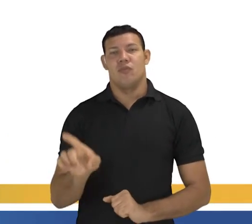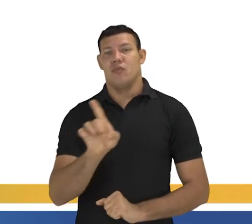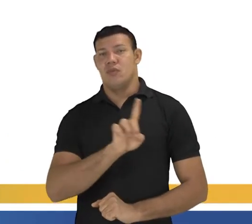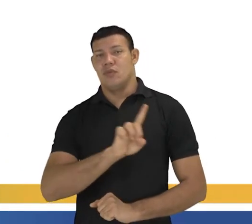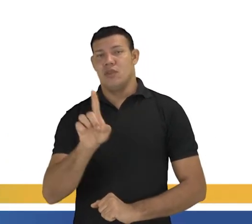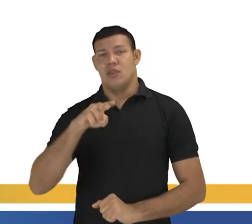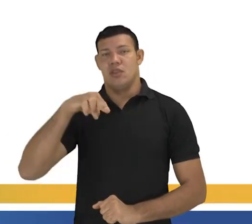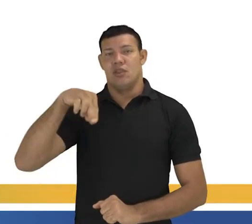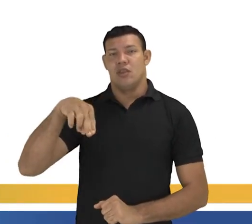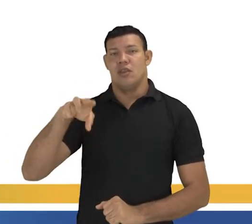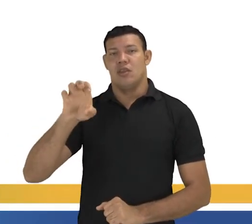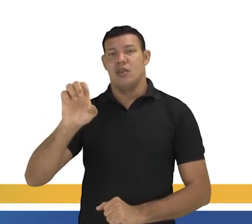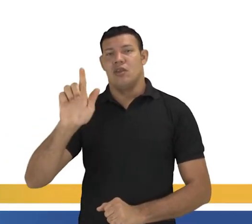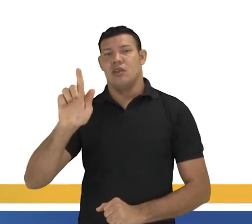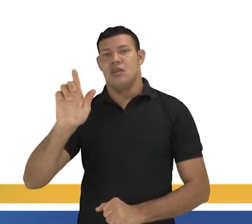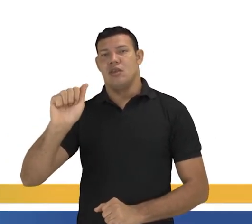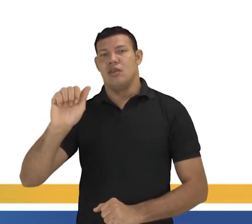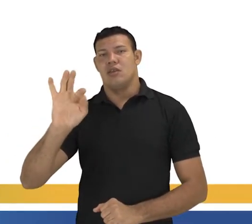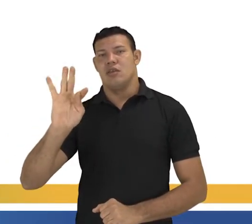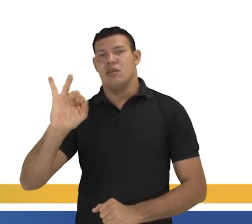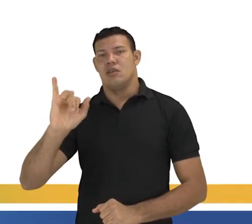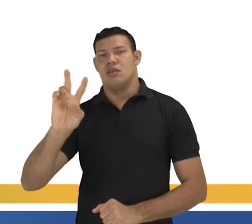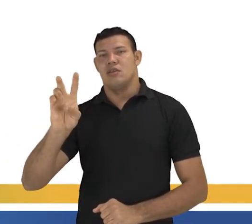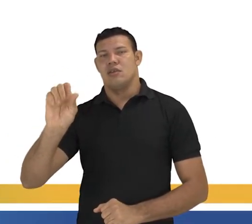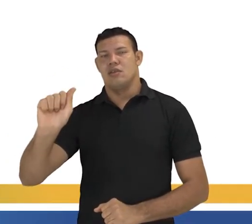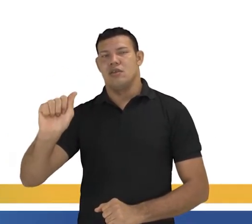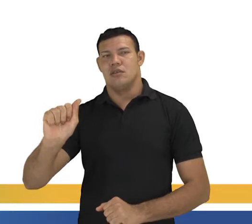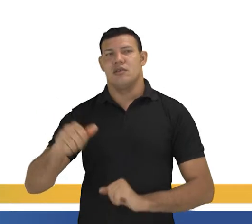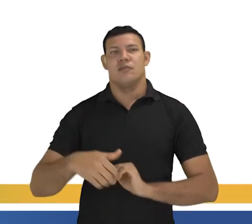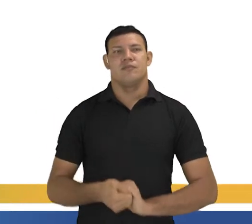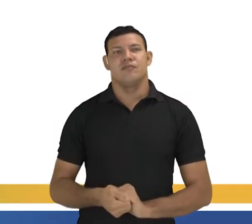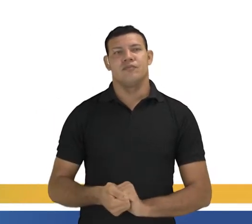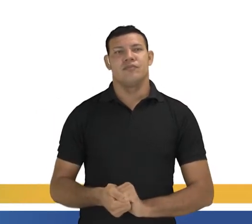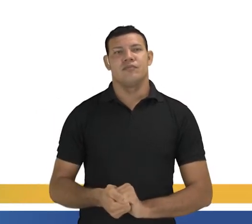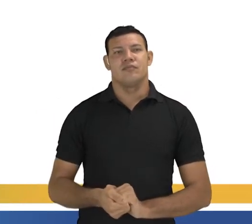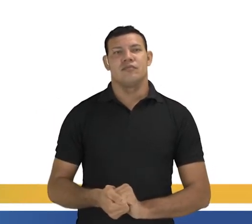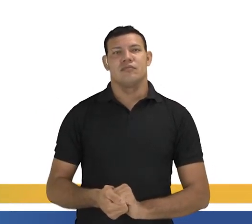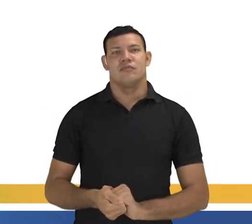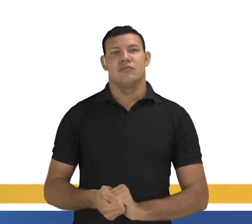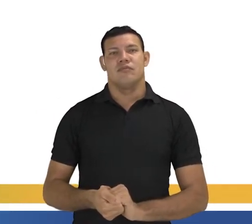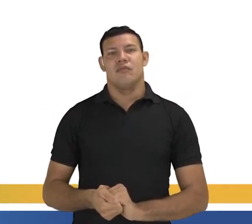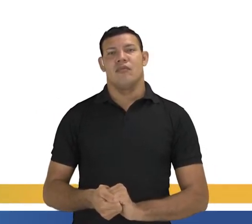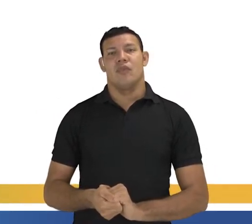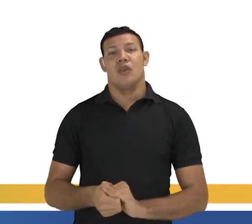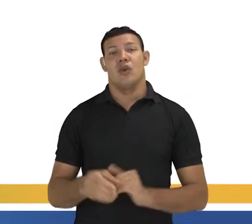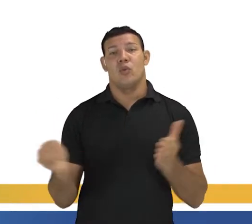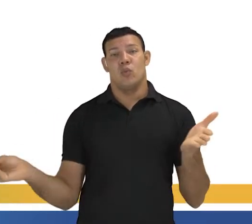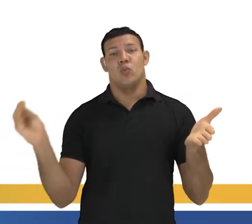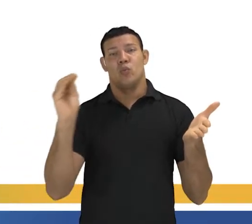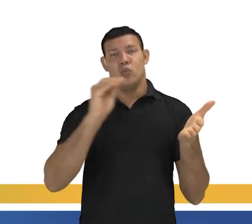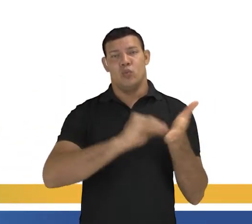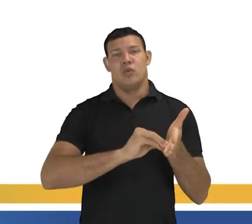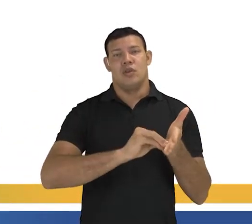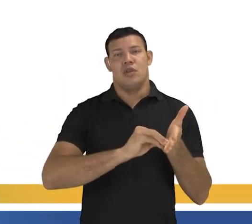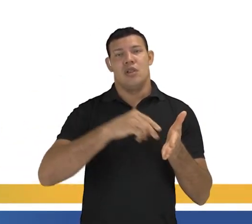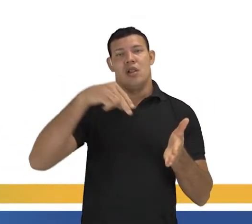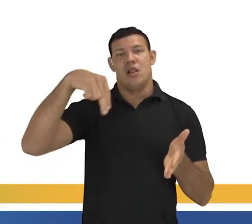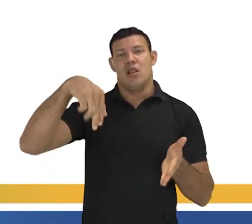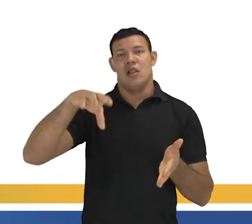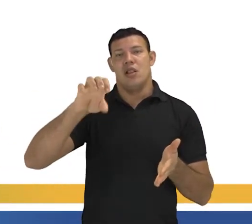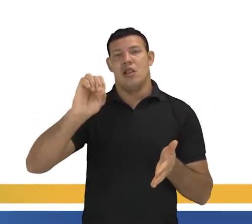doing anything lately. Então, na forma negativa, nós apenas acrescentamos o not depois do verbo